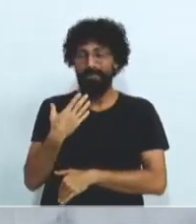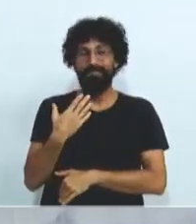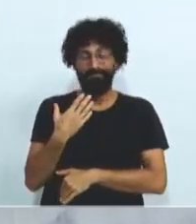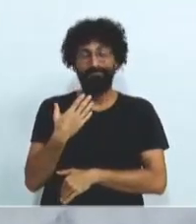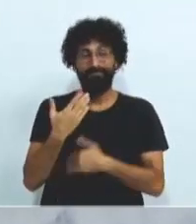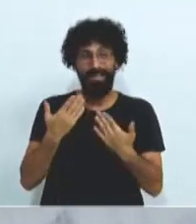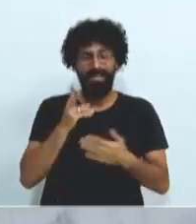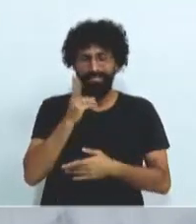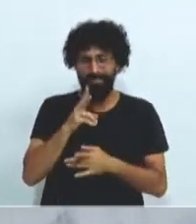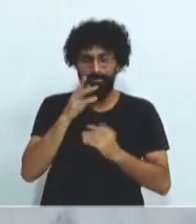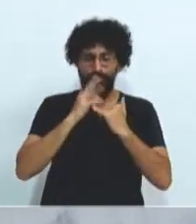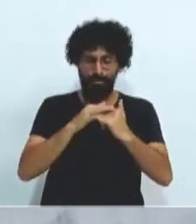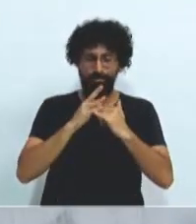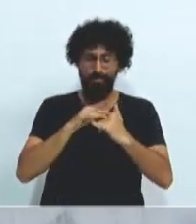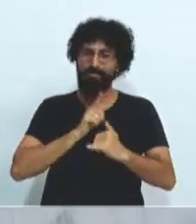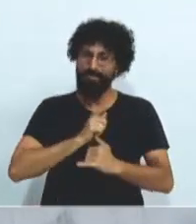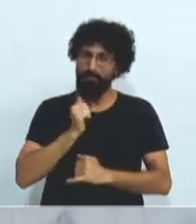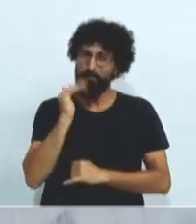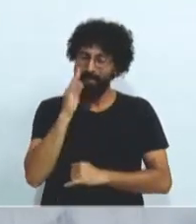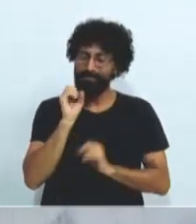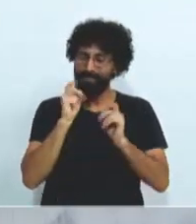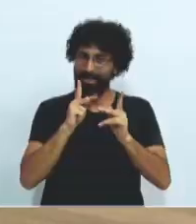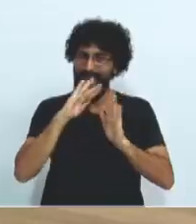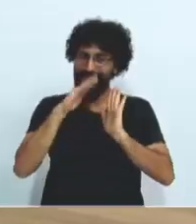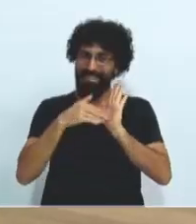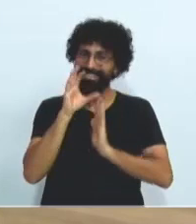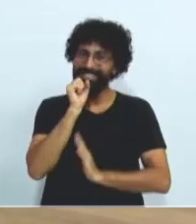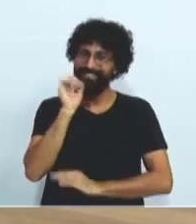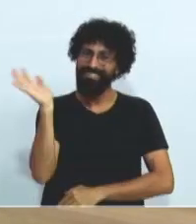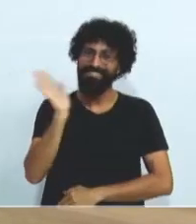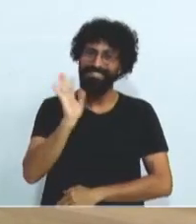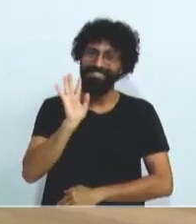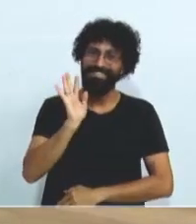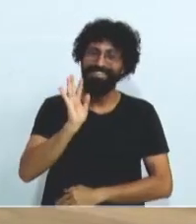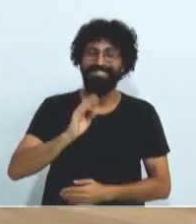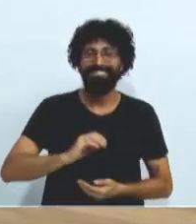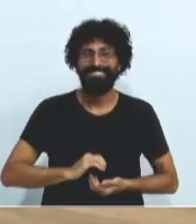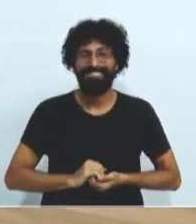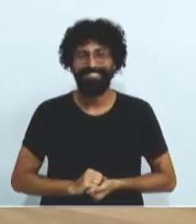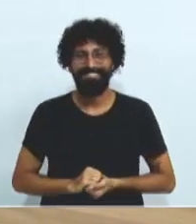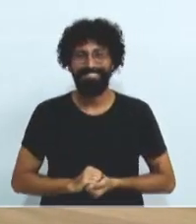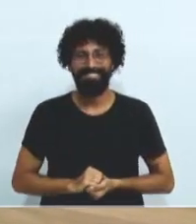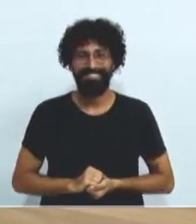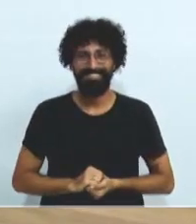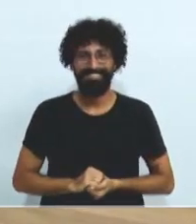SIC TV e que sábado que vem nós estamos de volta. Tchau, gente. Ótimo fim de semana.